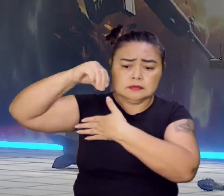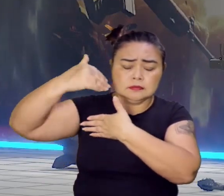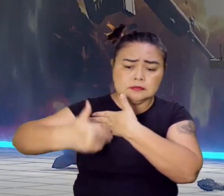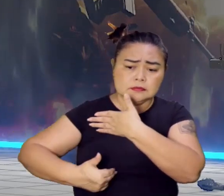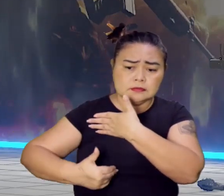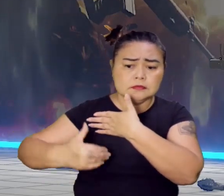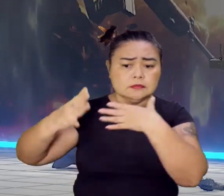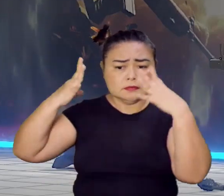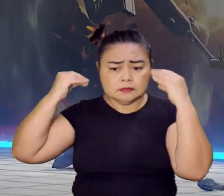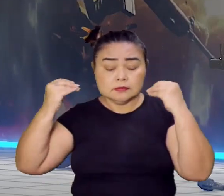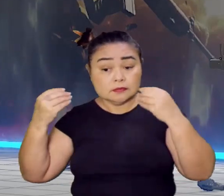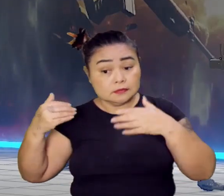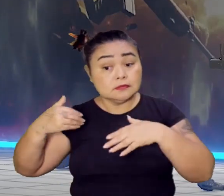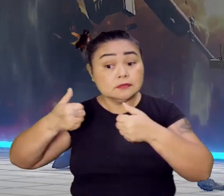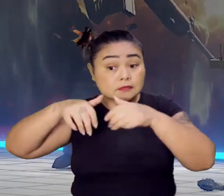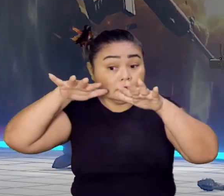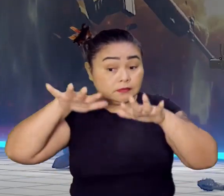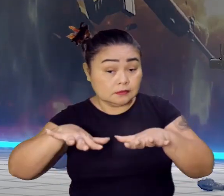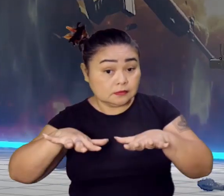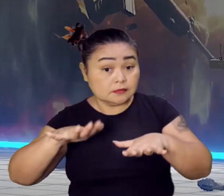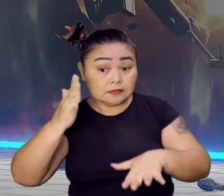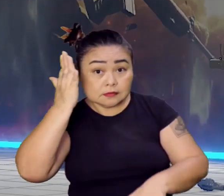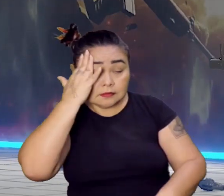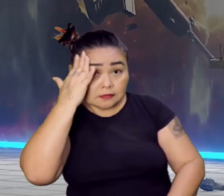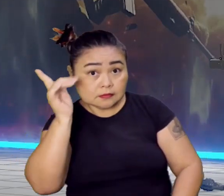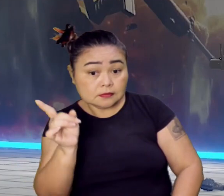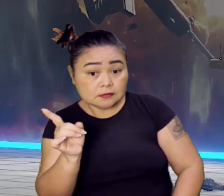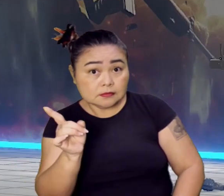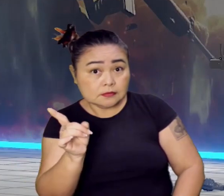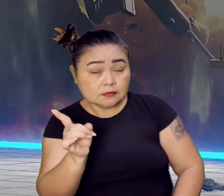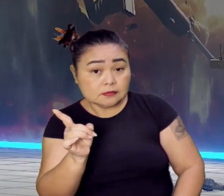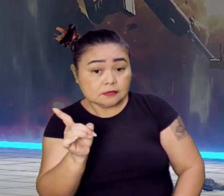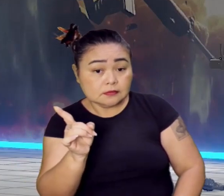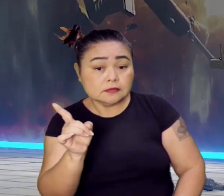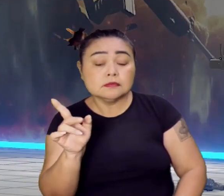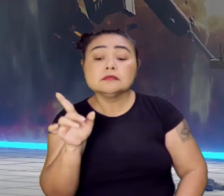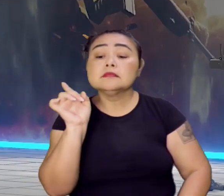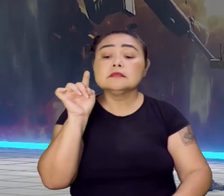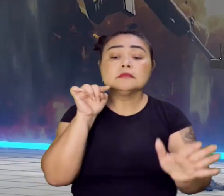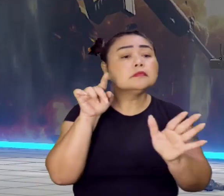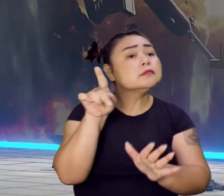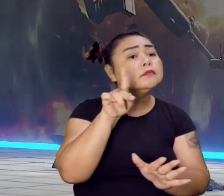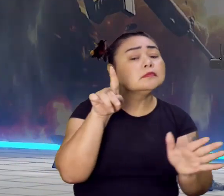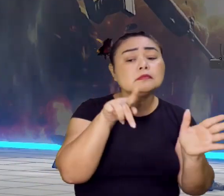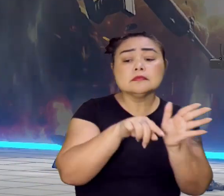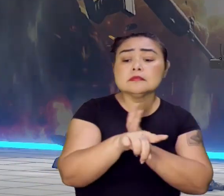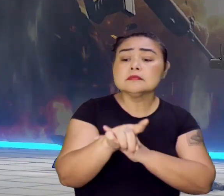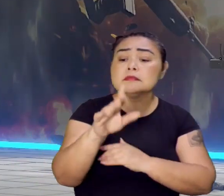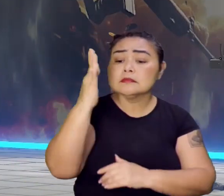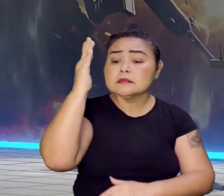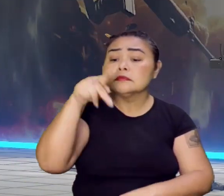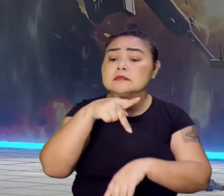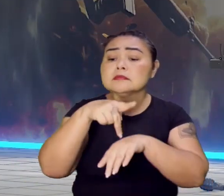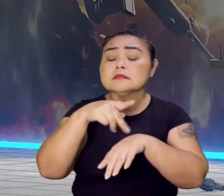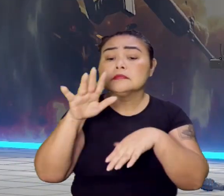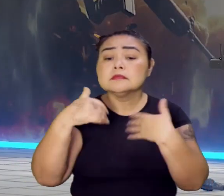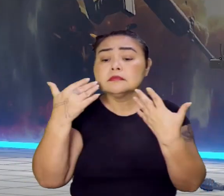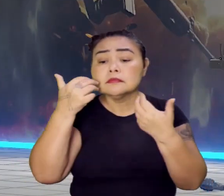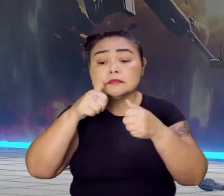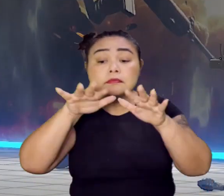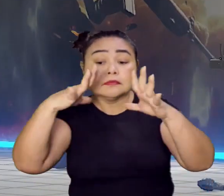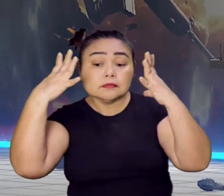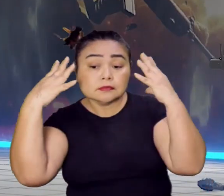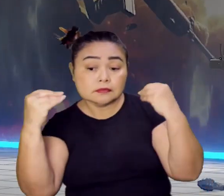holandeses? Você sabe, aluno? Professor, fale para o seu aluno aí qual é o país que era ocupado pelos